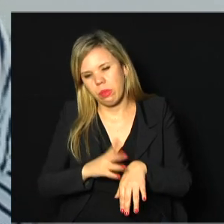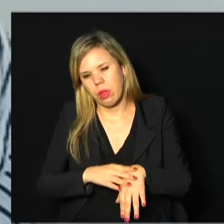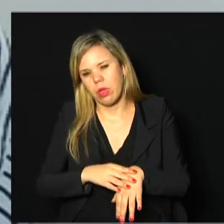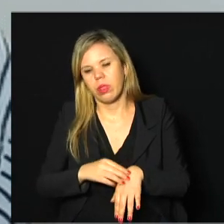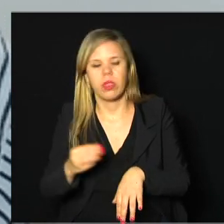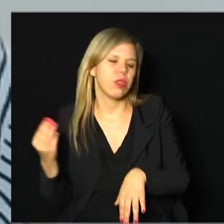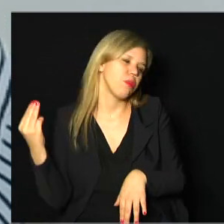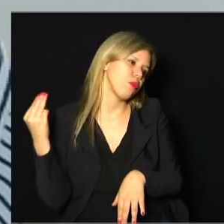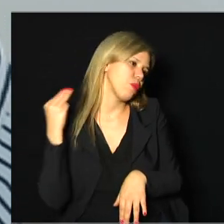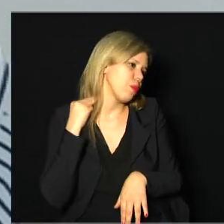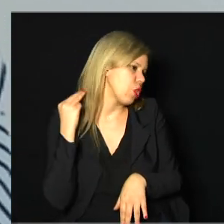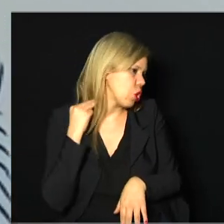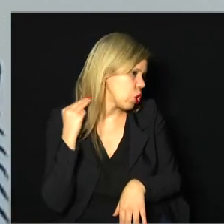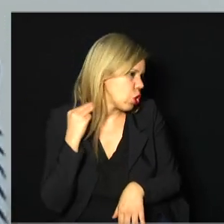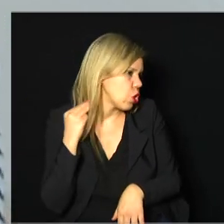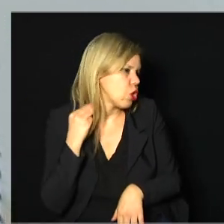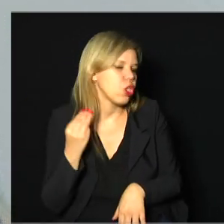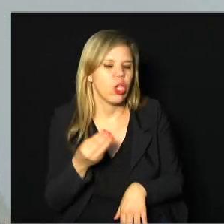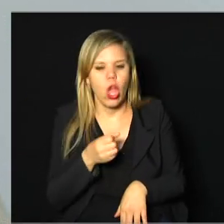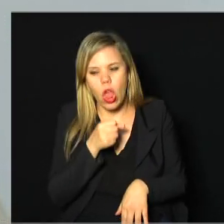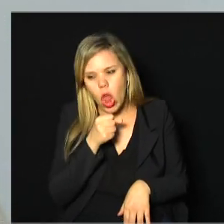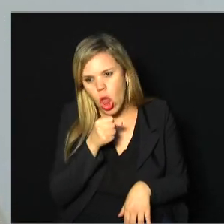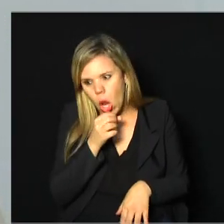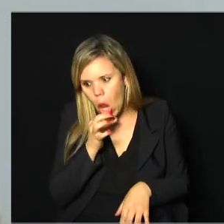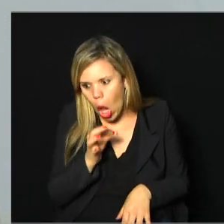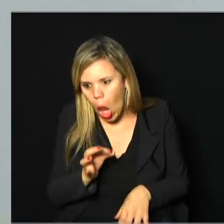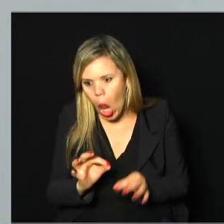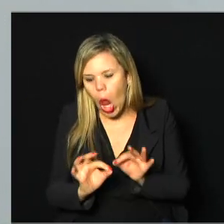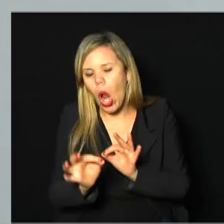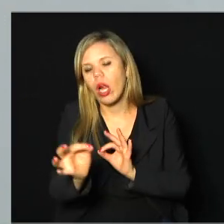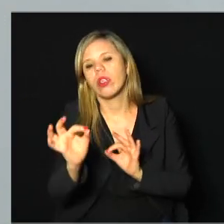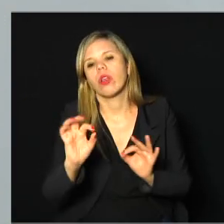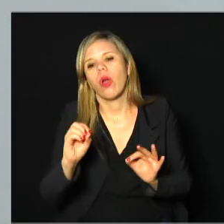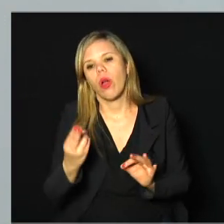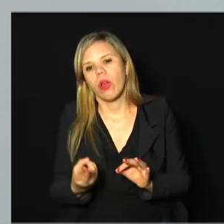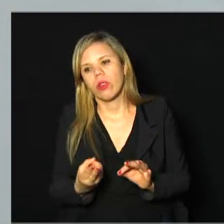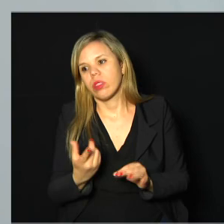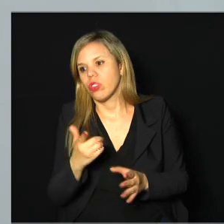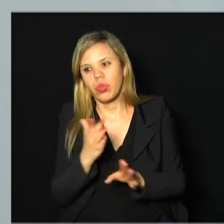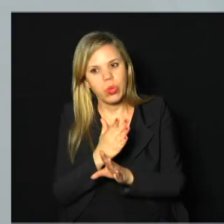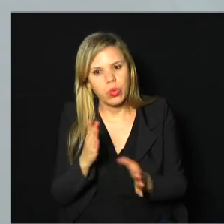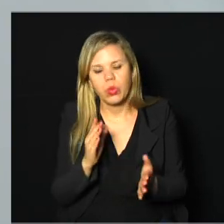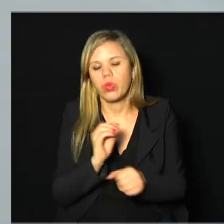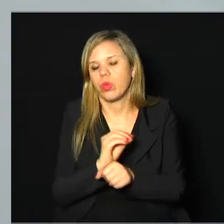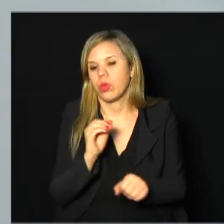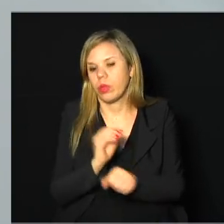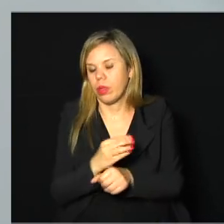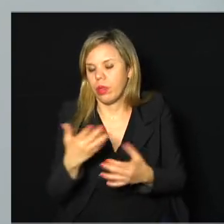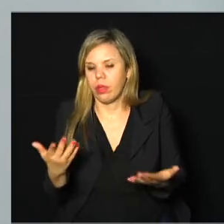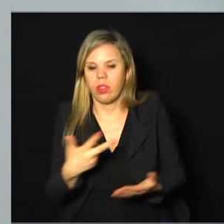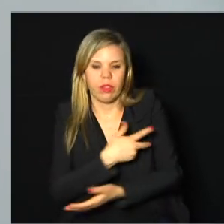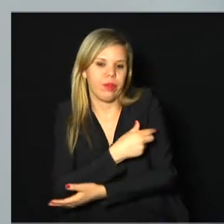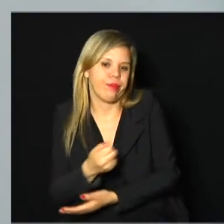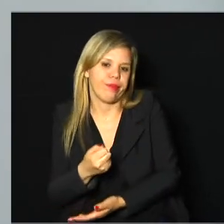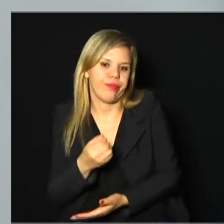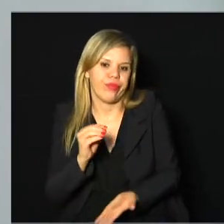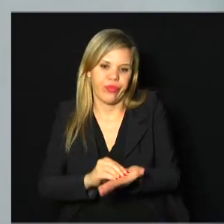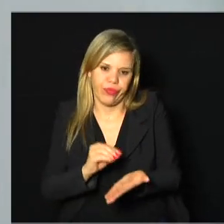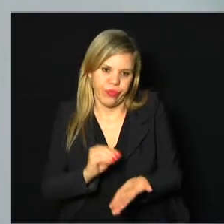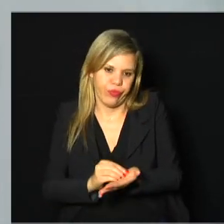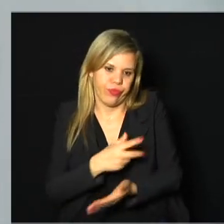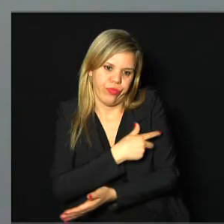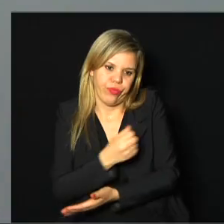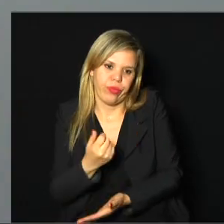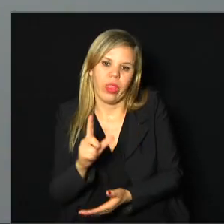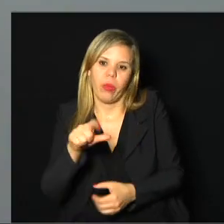meningite, as crianças, ou a gente volta com qualquer luxo que é tosse comprida, né? Então, se a gente descuidar da cobertura vacinal, com certeza